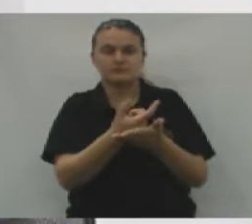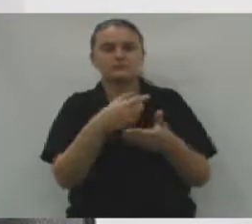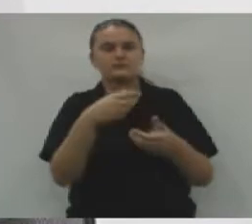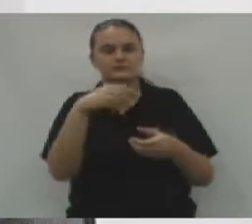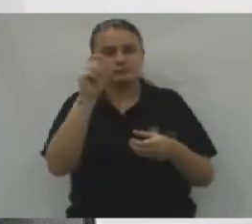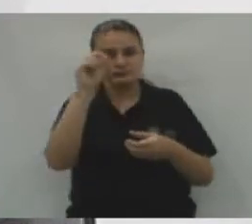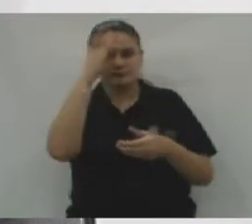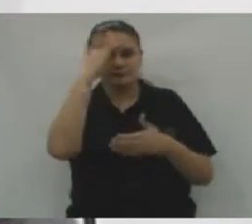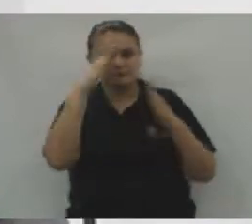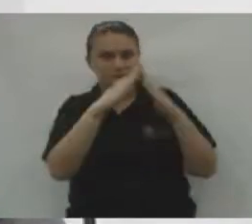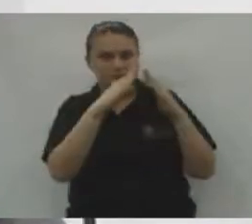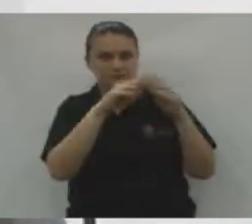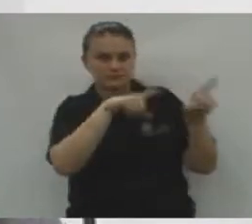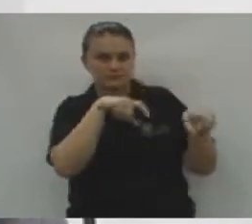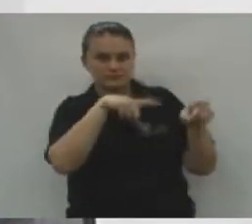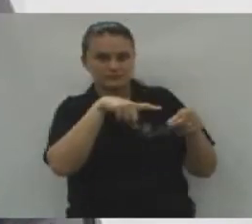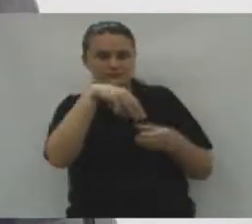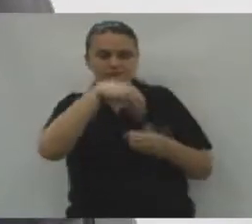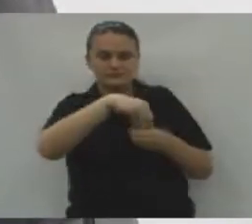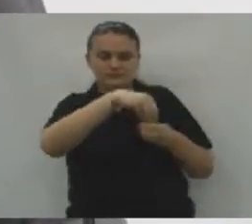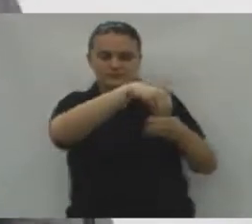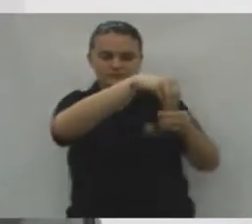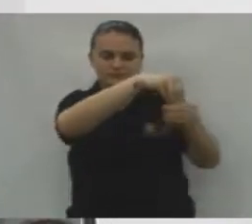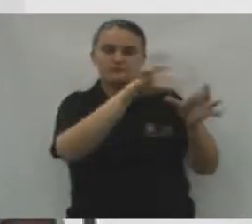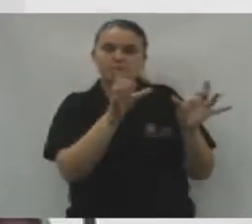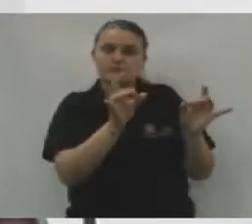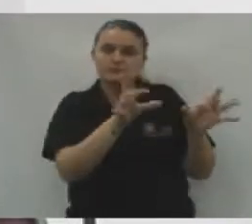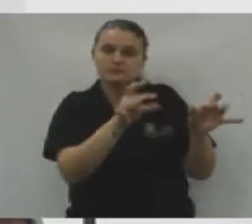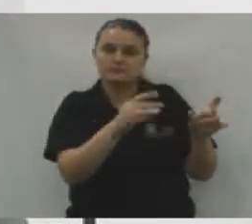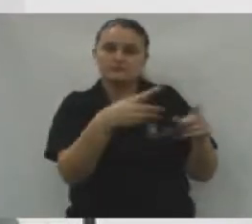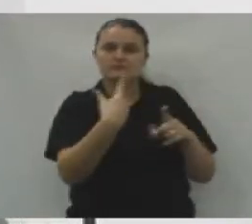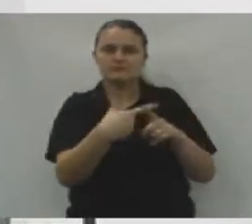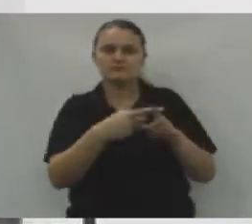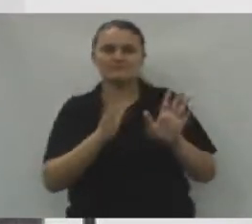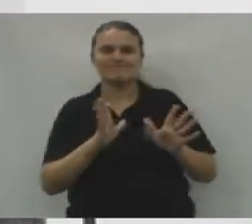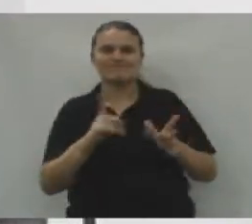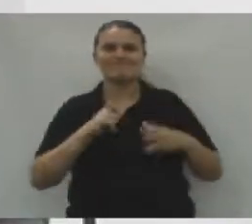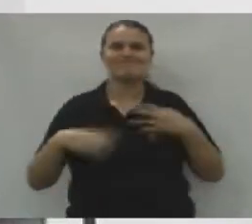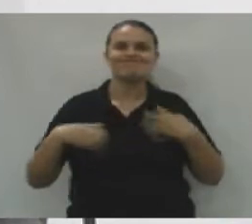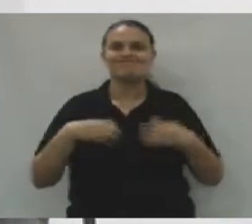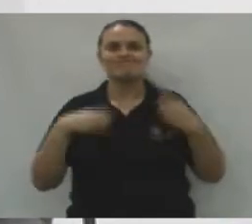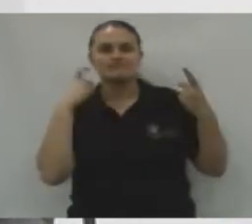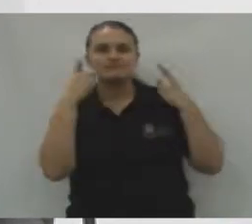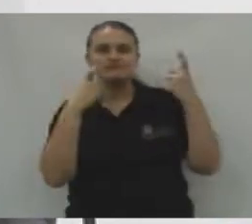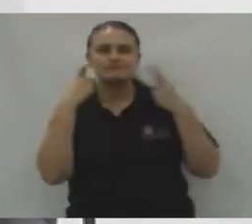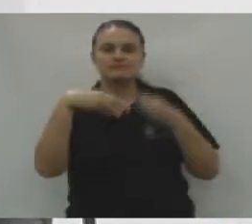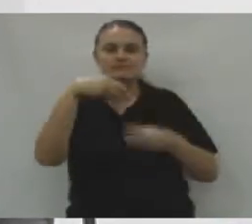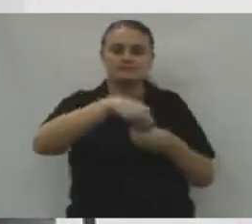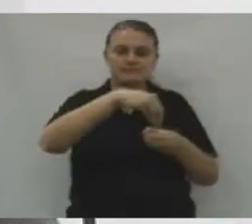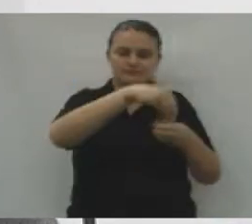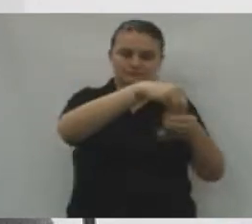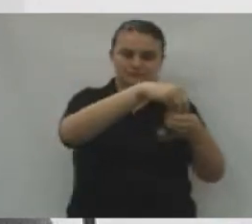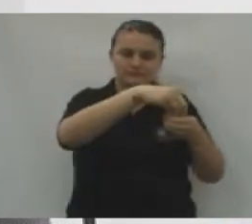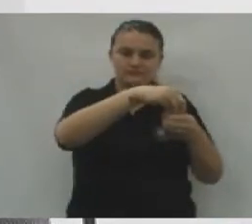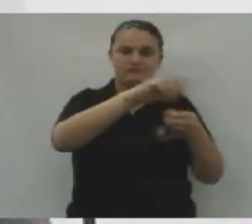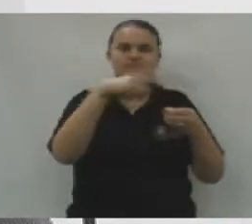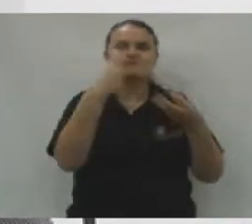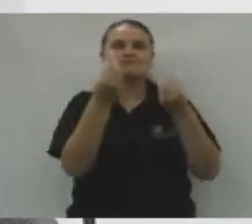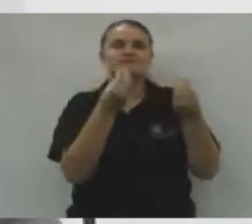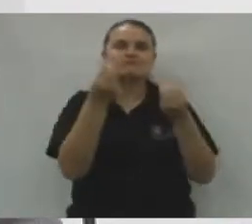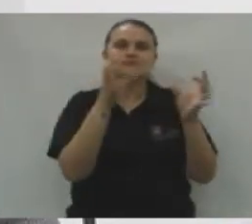ter a certeza de vender, que hoje um dos grandes entraves do nosso agricultor, não só na questão de olericultura, mas outros